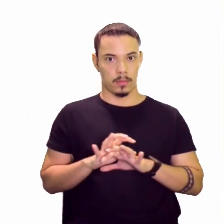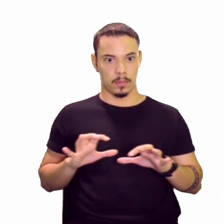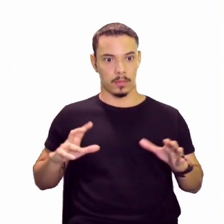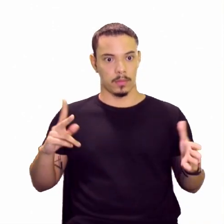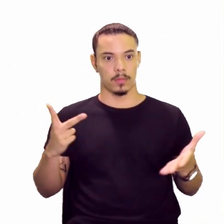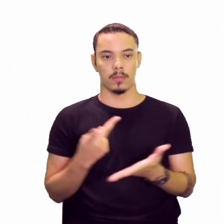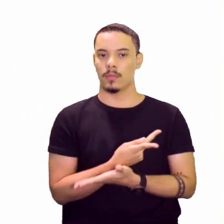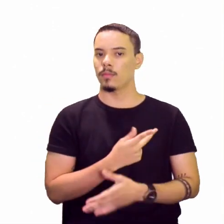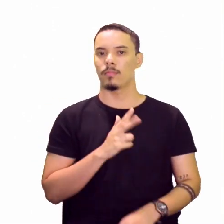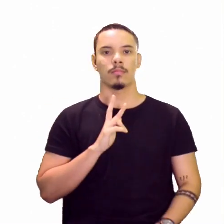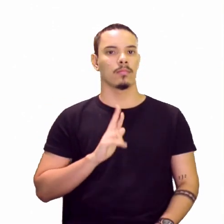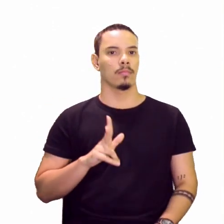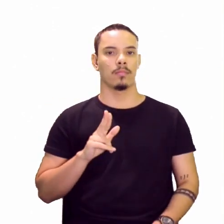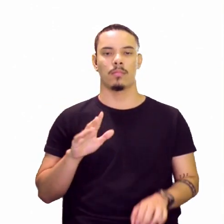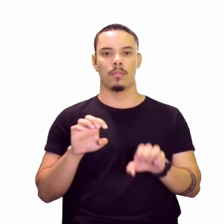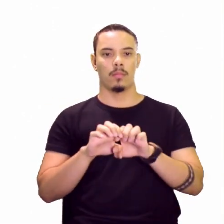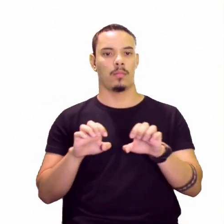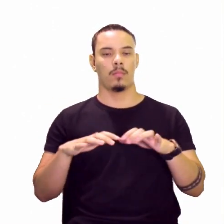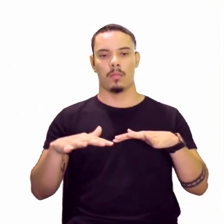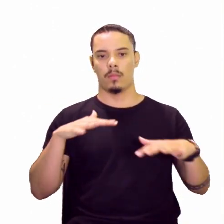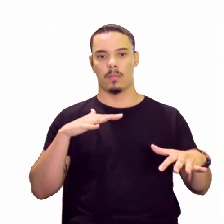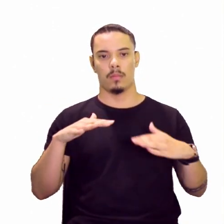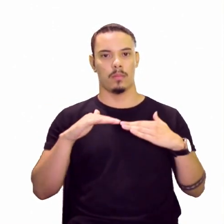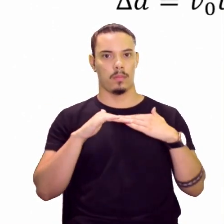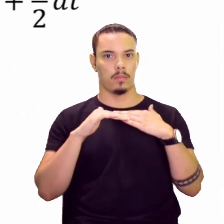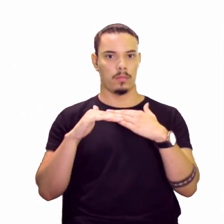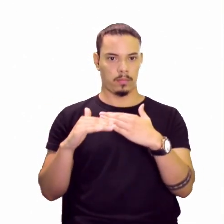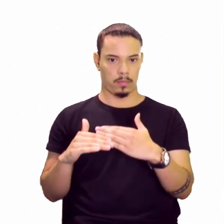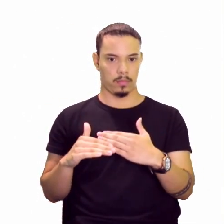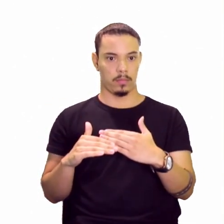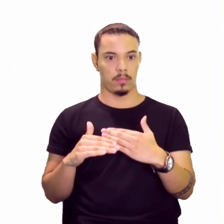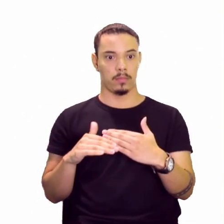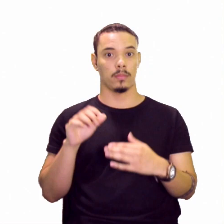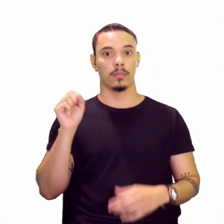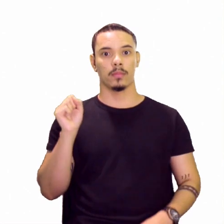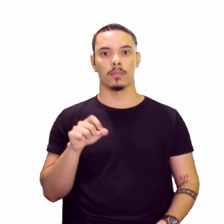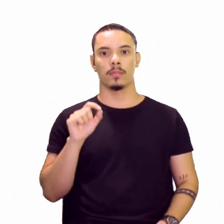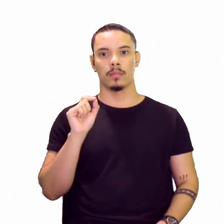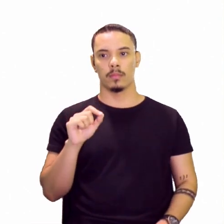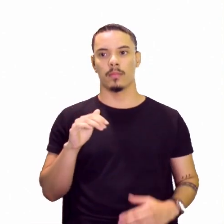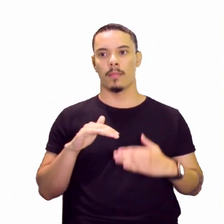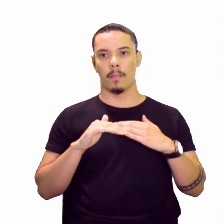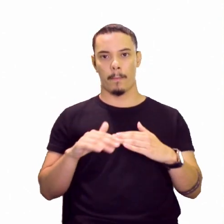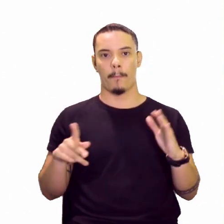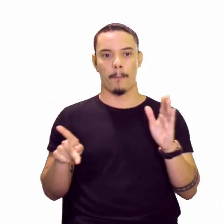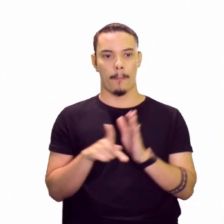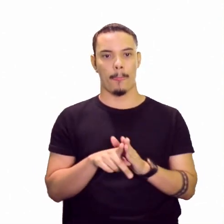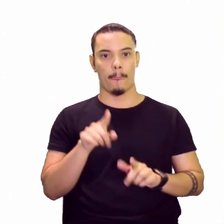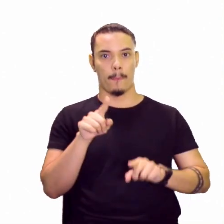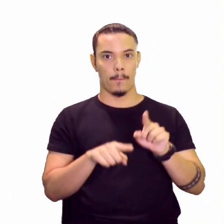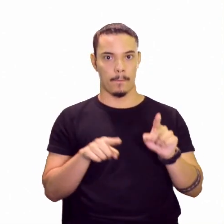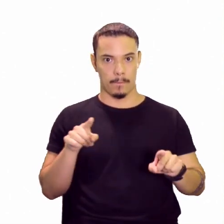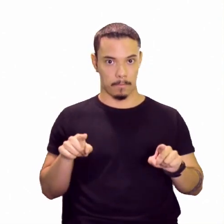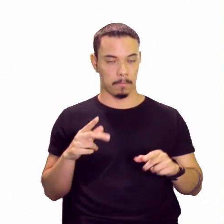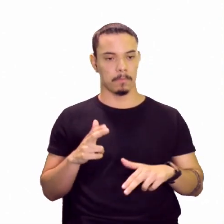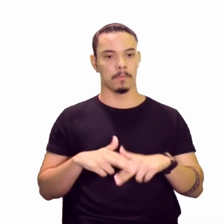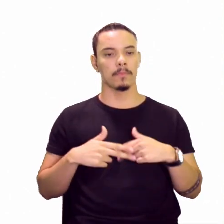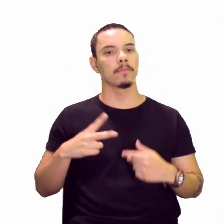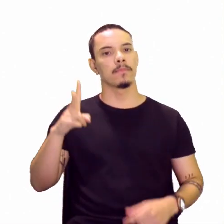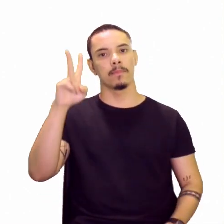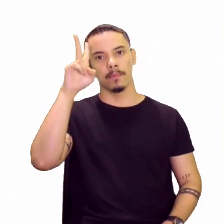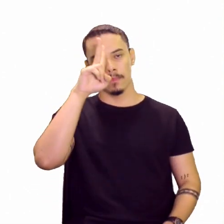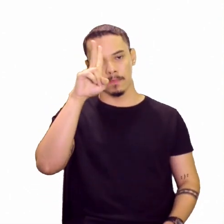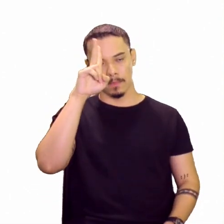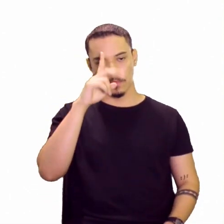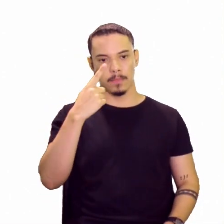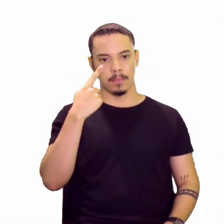caso, não é mais a equação do movimento uniforme, e sim do movimento uniformemente variado. Então, vamos lembrar aqui,